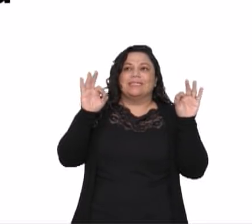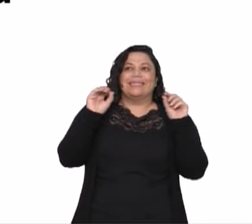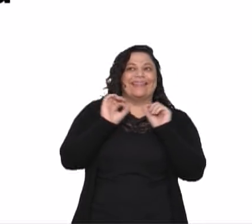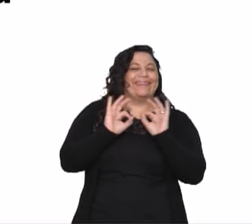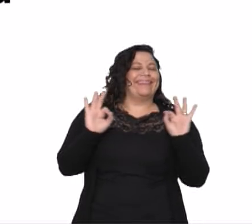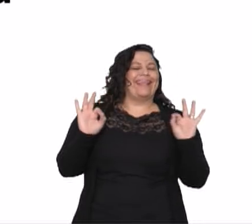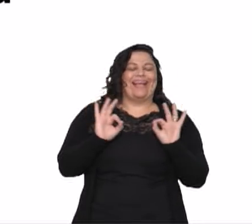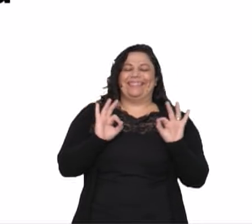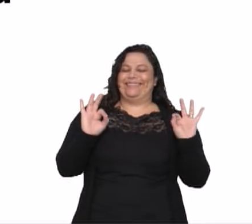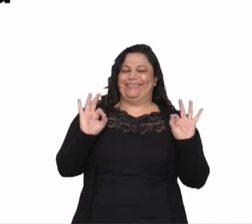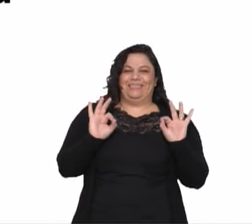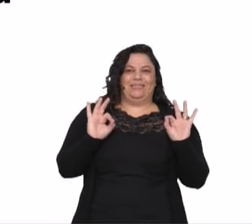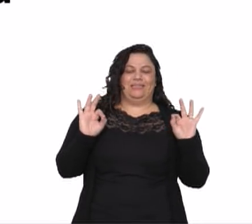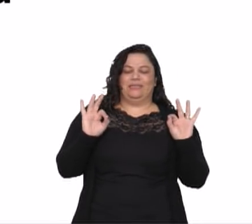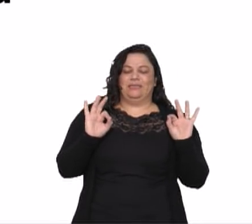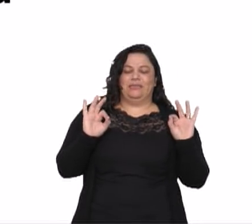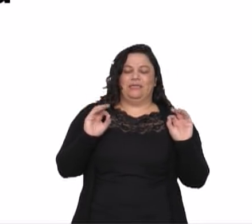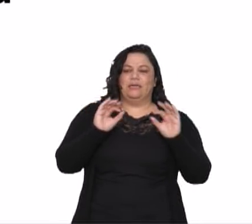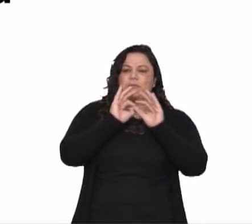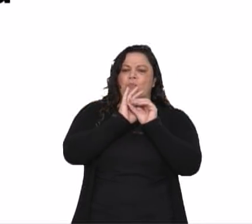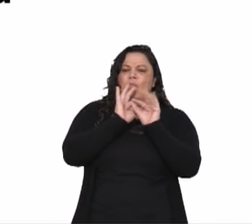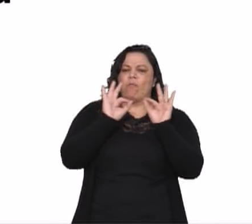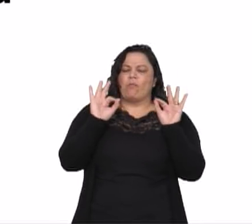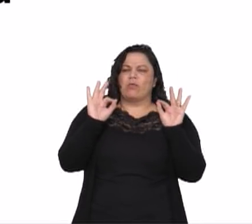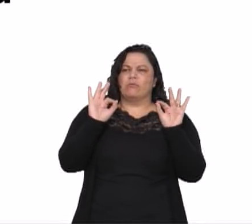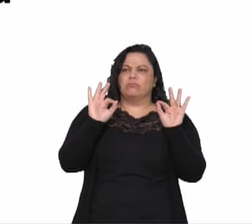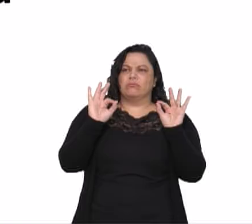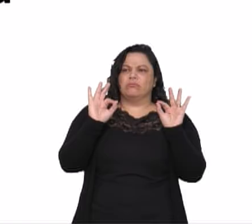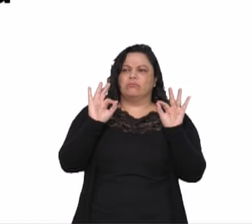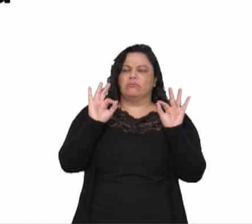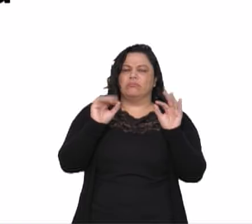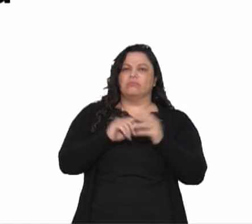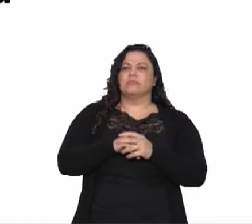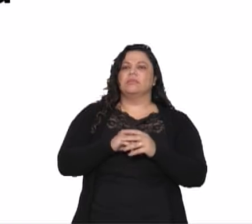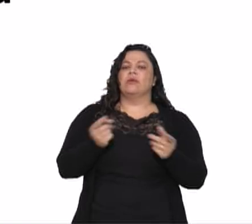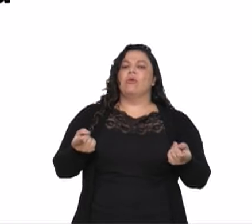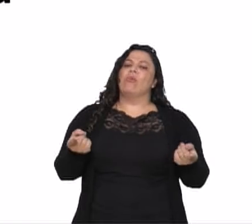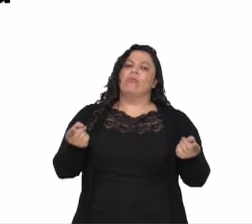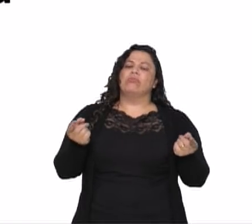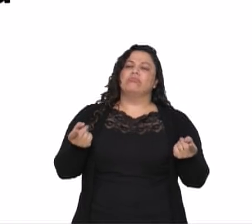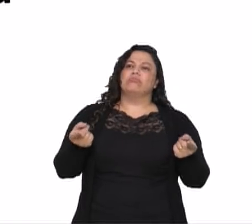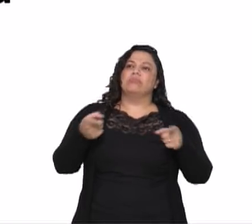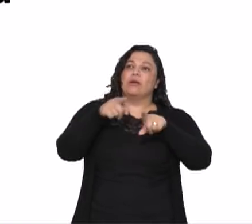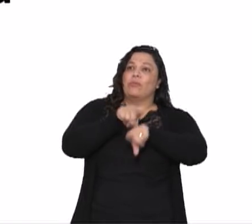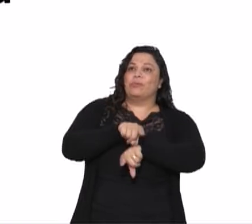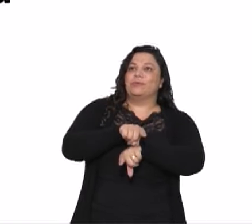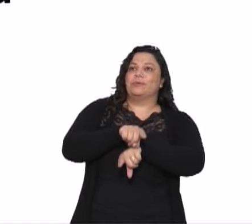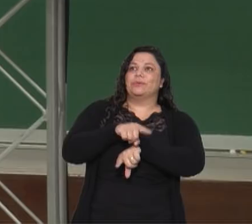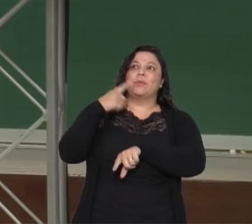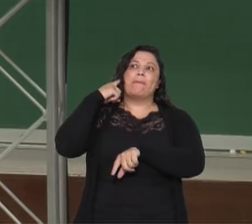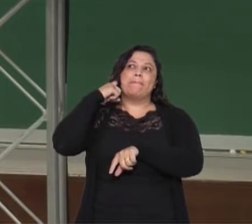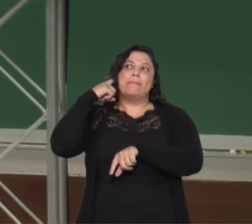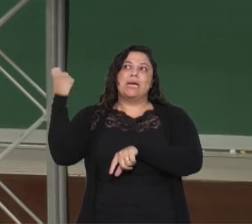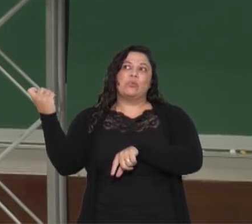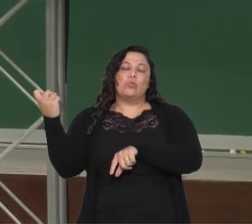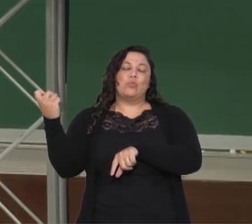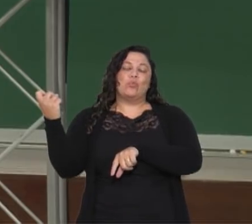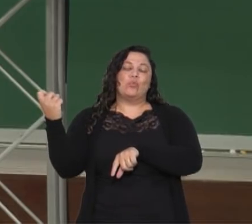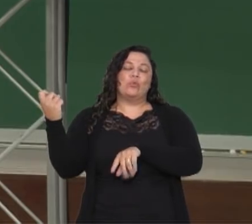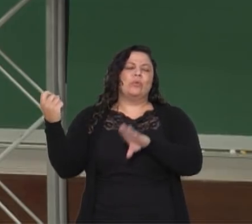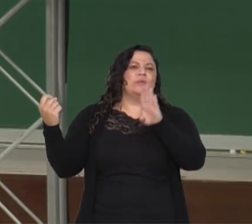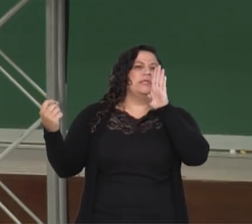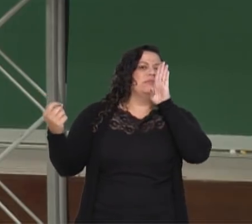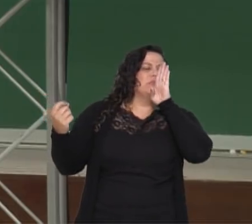Ele é o oposto do som. Um só existe por conta do outro. Veja bem, quando alguém vai fazer